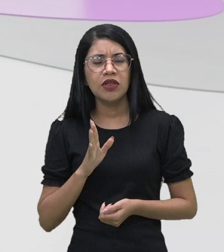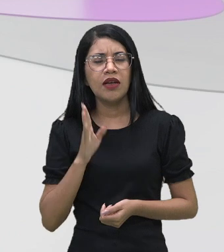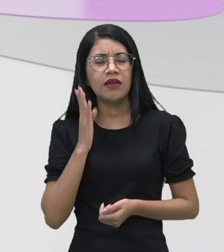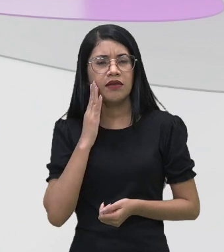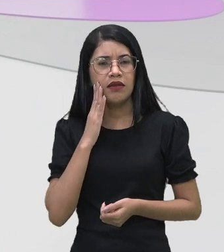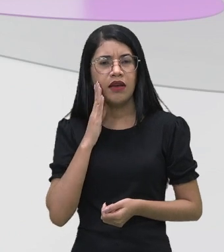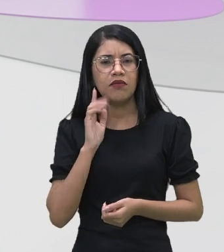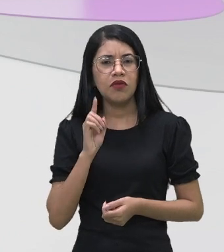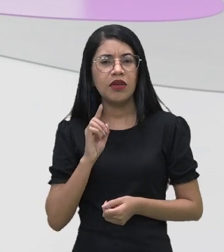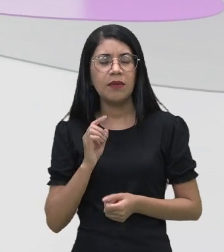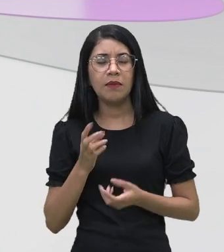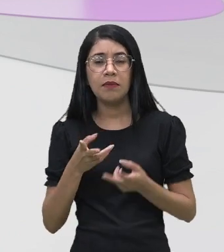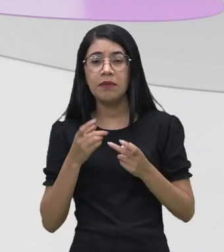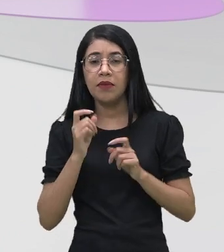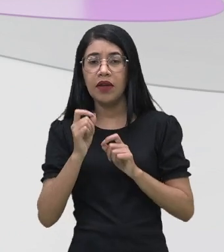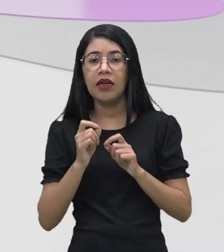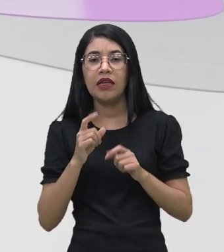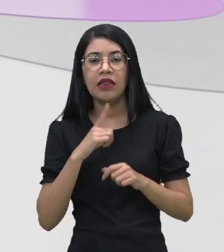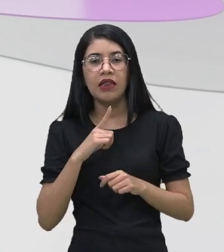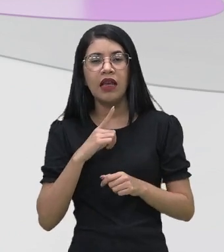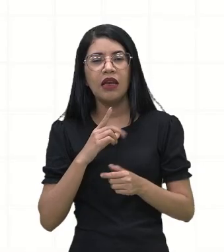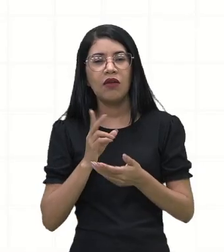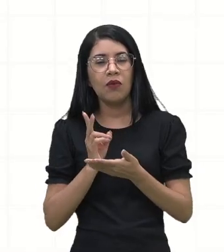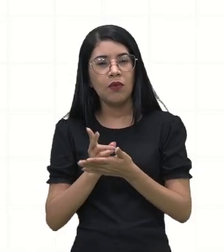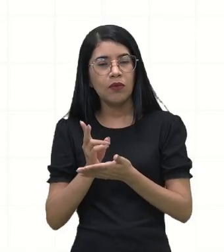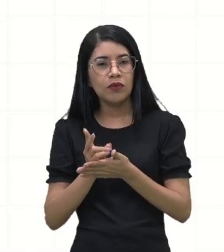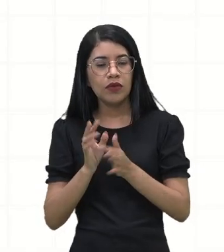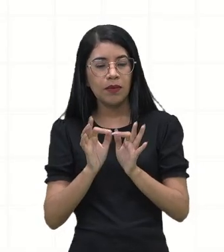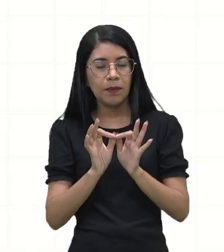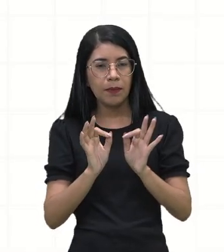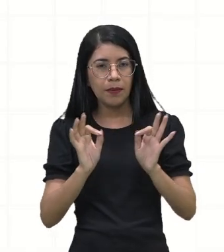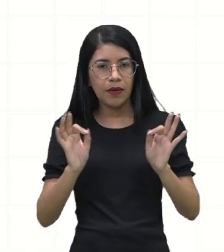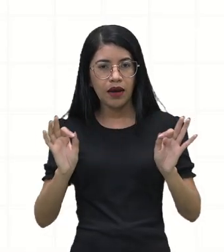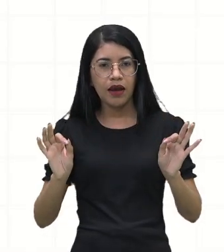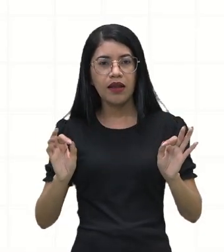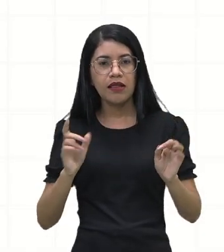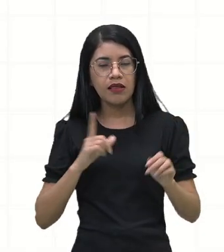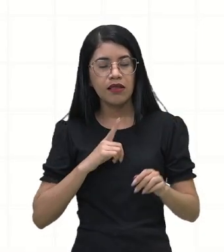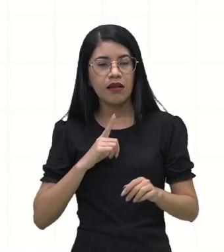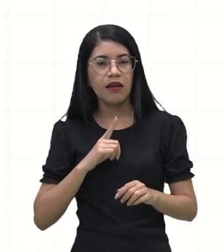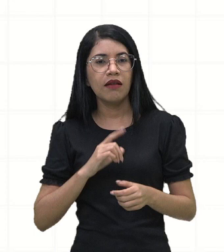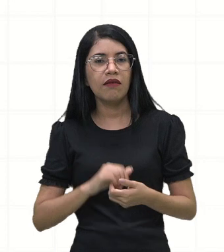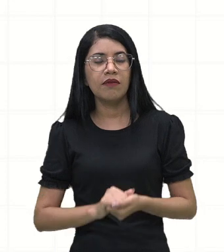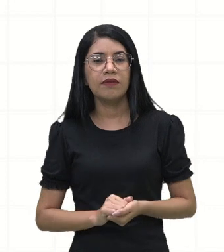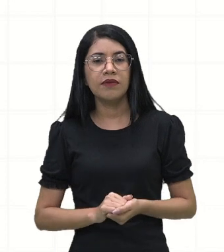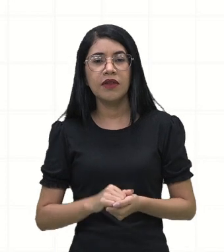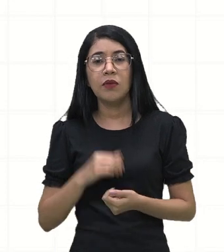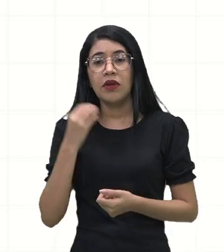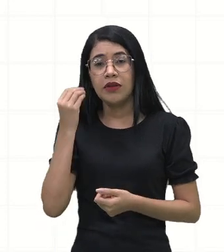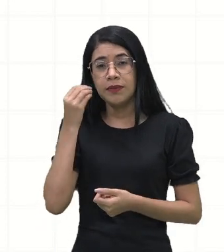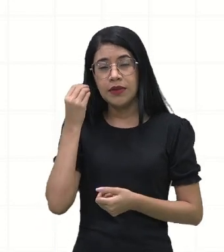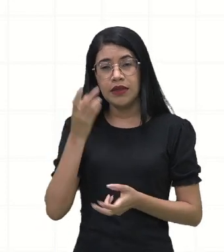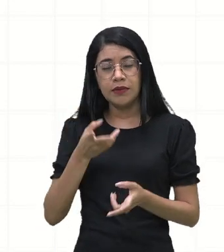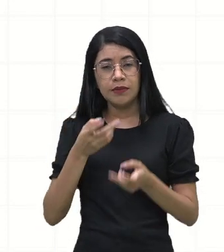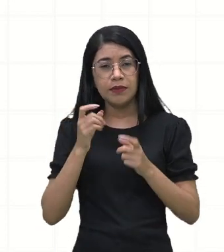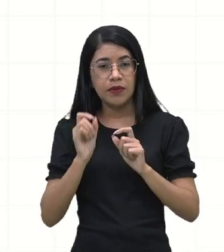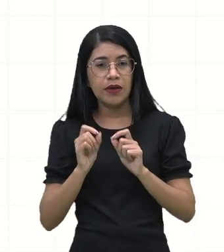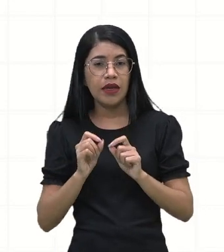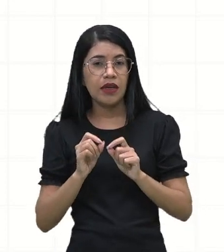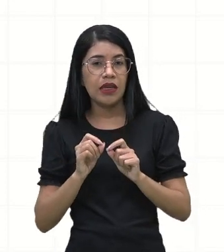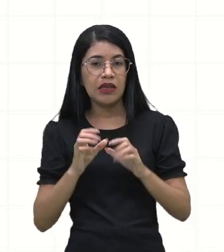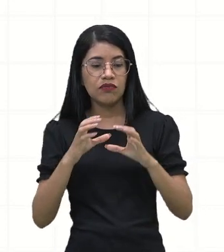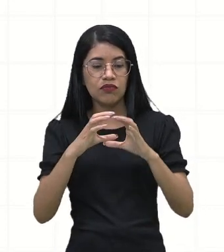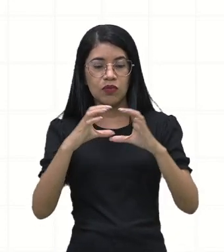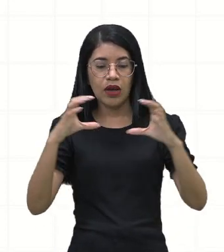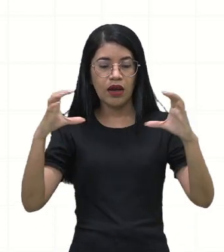uma regularidade. Olha só, então, aqui, né, ao realizarmos a experiência, notamos que, independentemente do tamanho